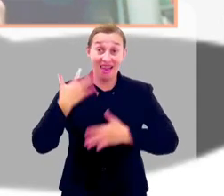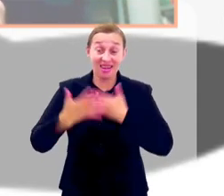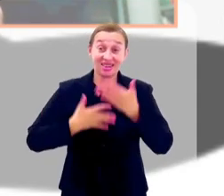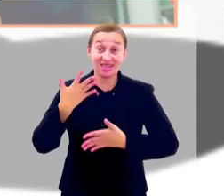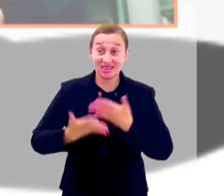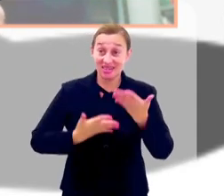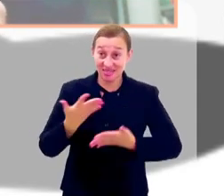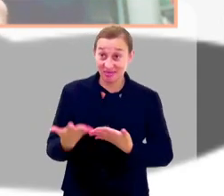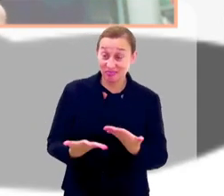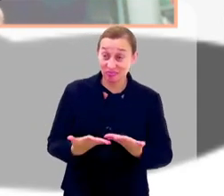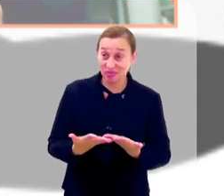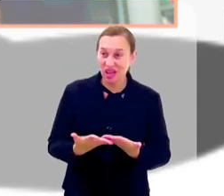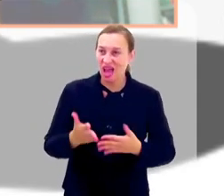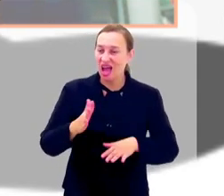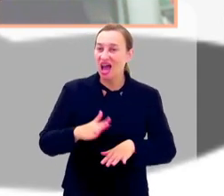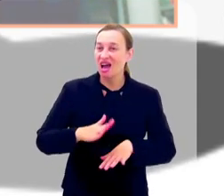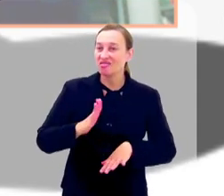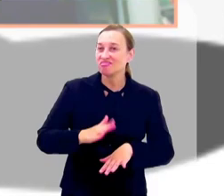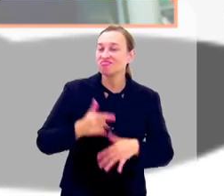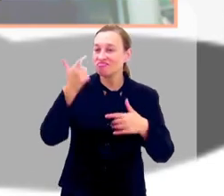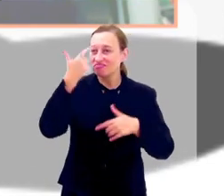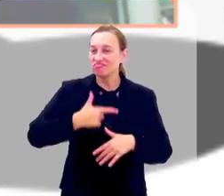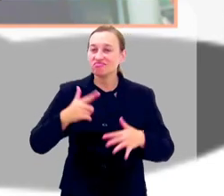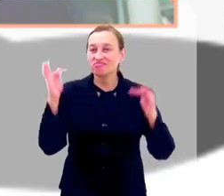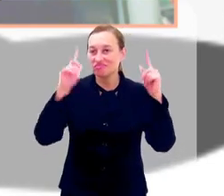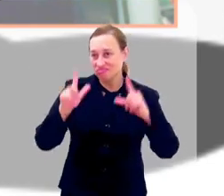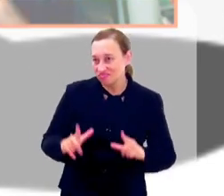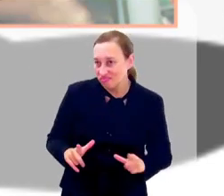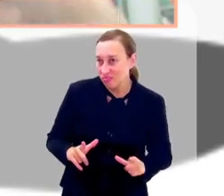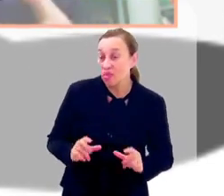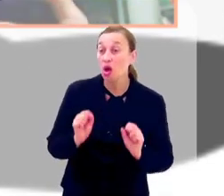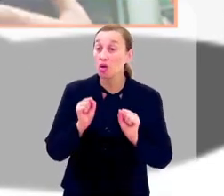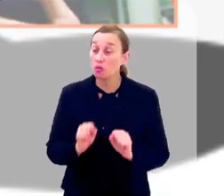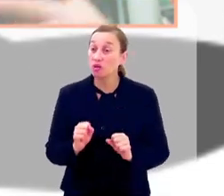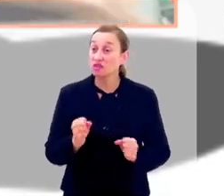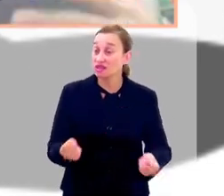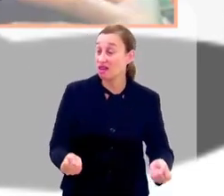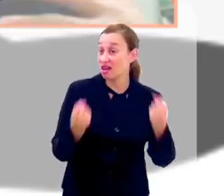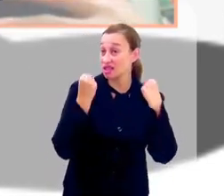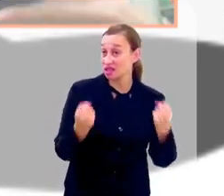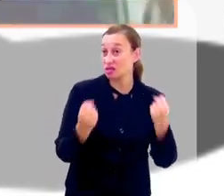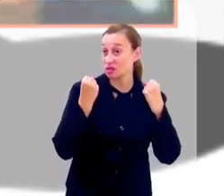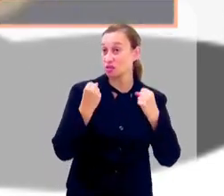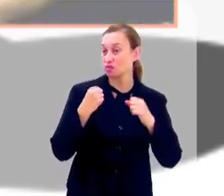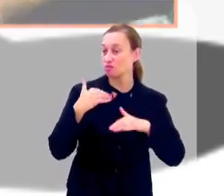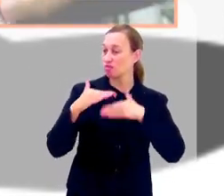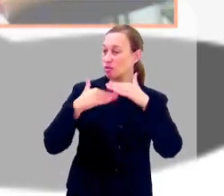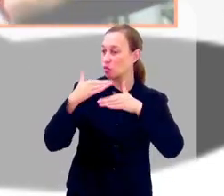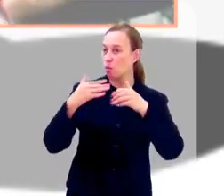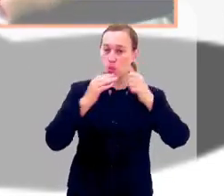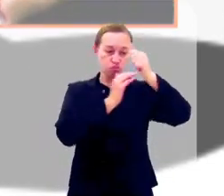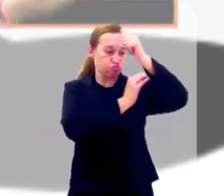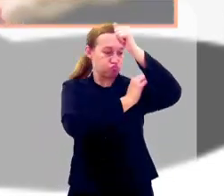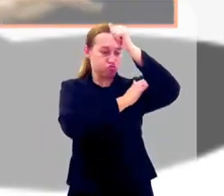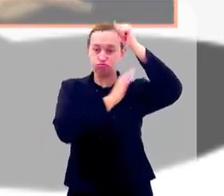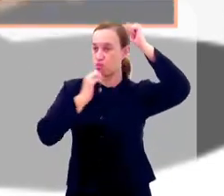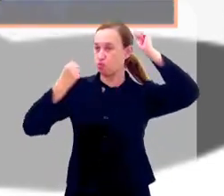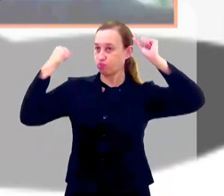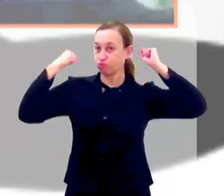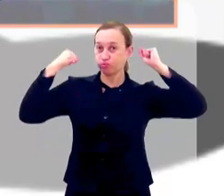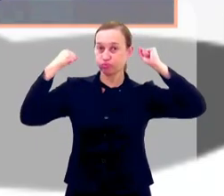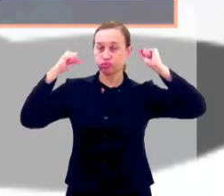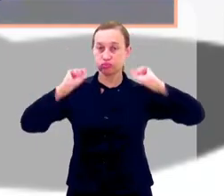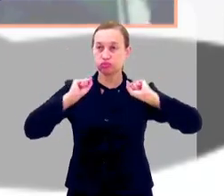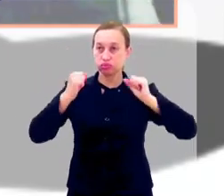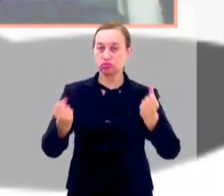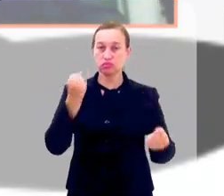ter exercícios para te levar a ser mais feliz. Do mesmo jeito que eu posso fazer exercício para desenvolver músculos e